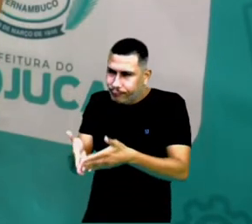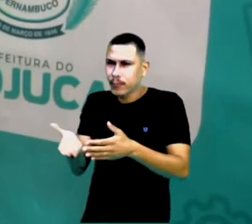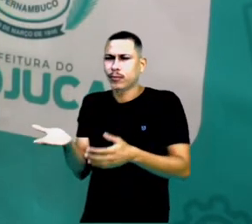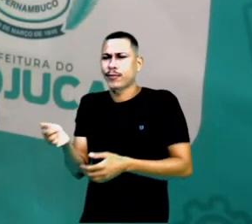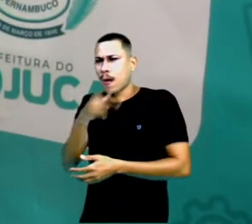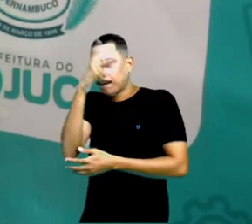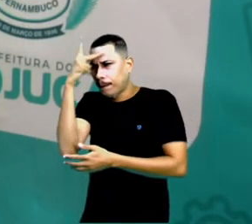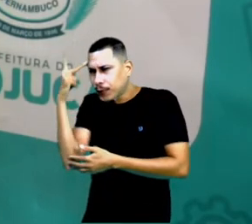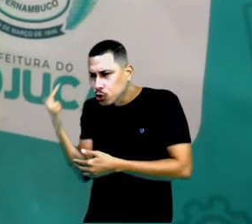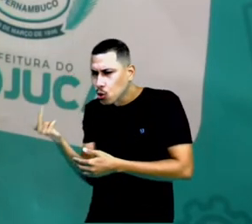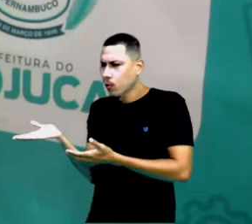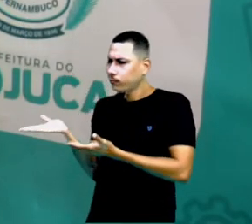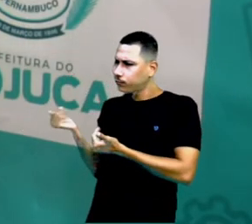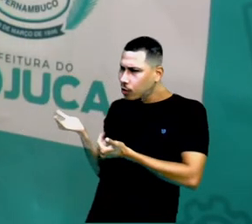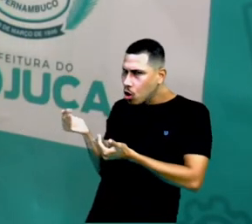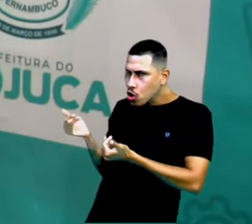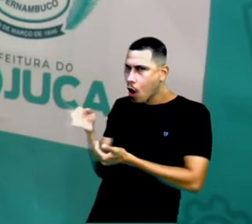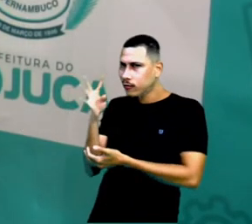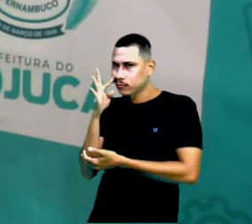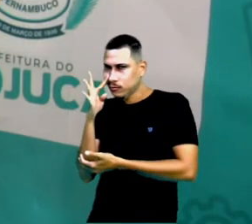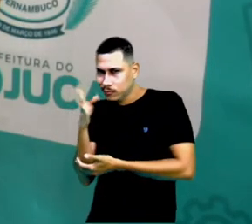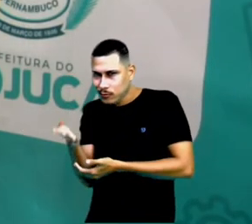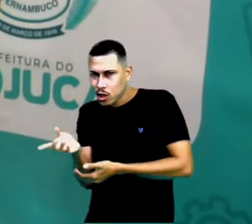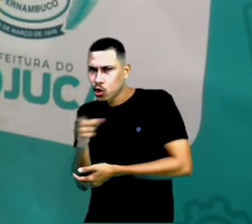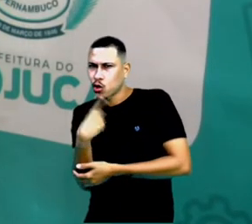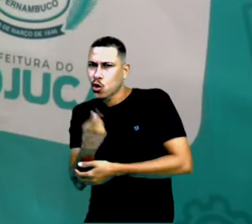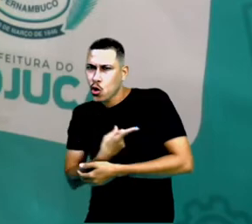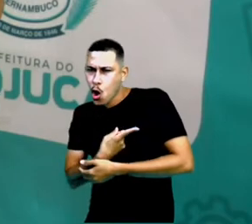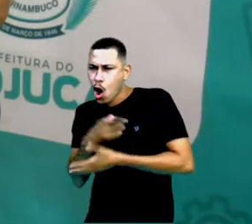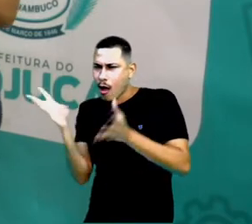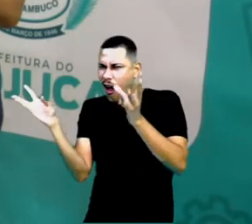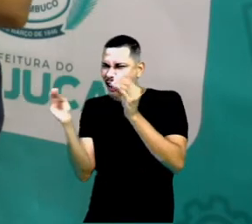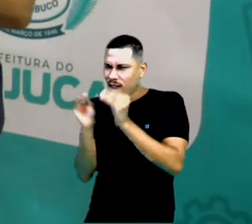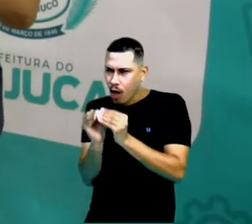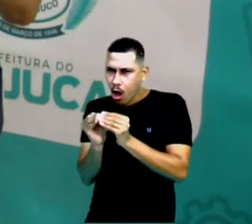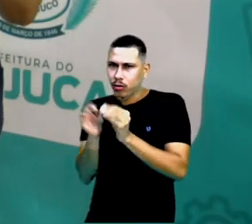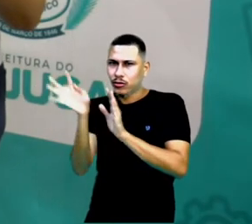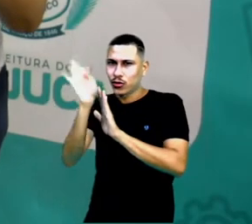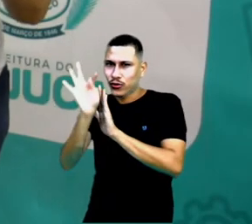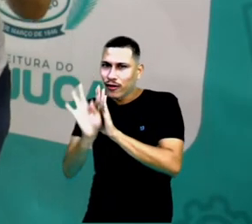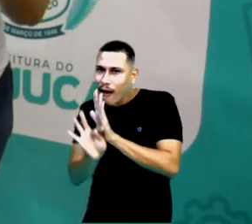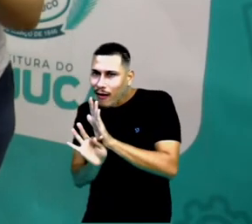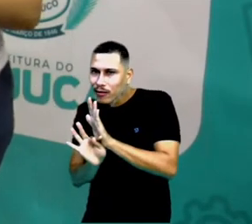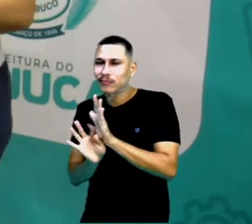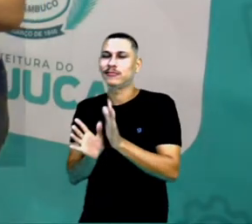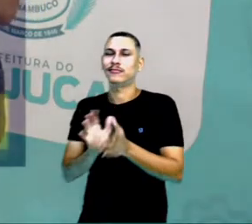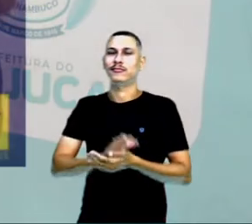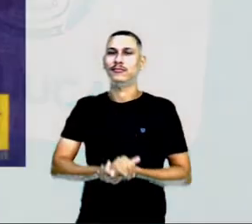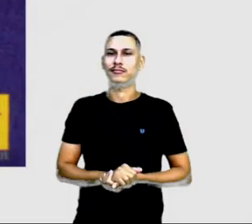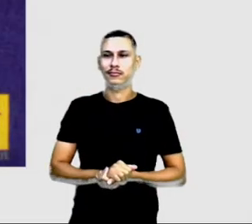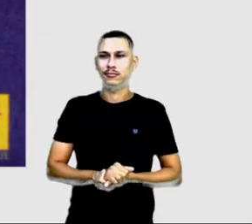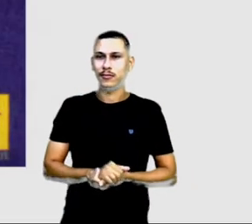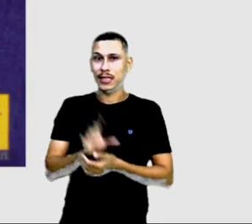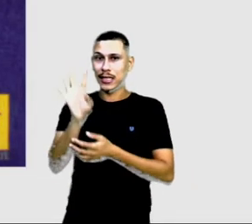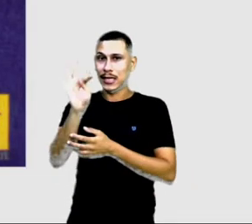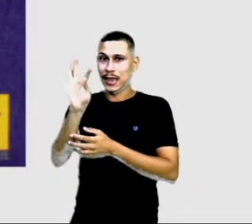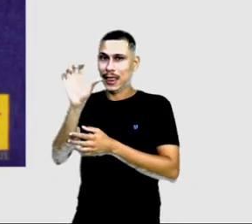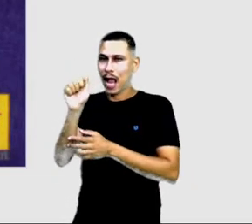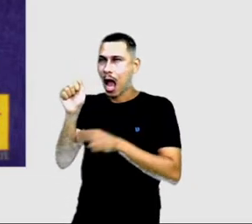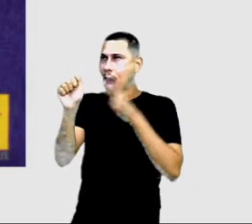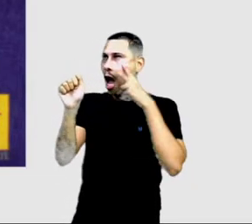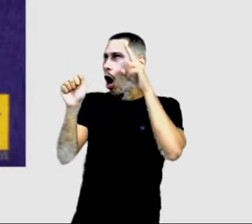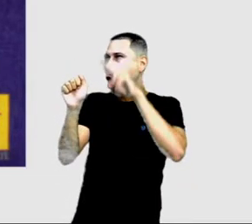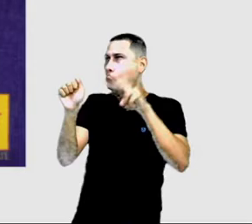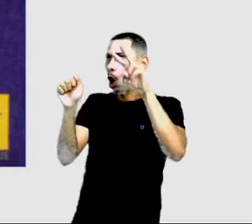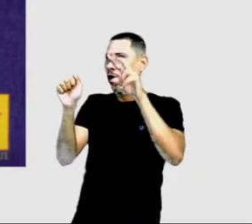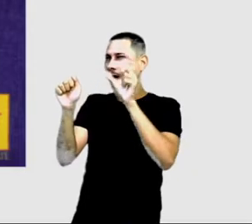jovem. Observa aí que a gente está abreviando, não estou colocando está com raiva em si, tá. Por quê? Porque